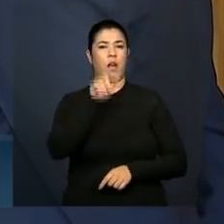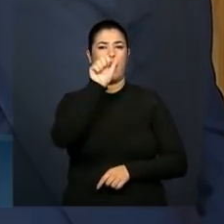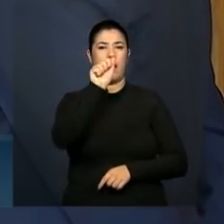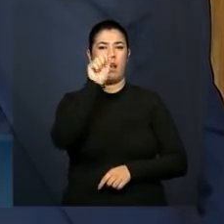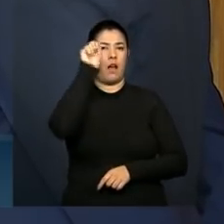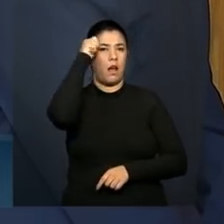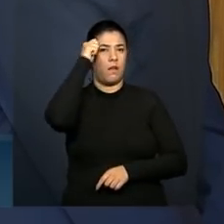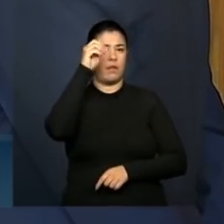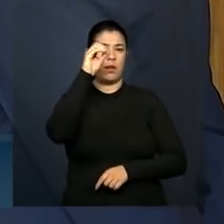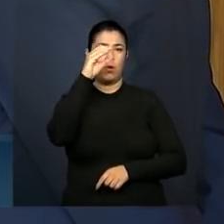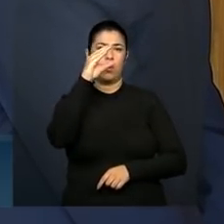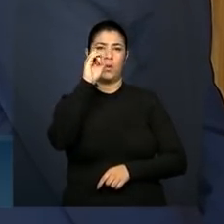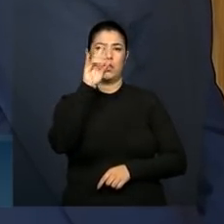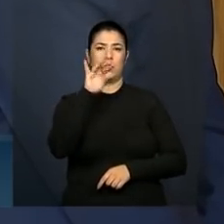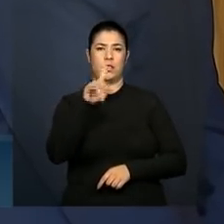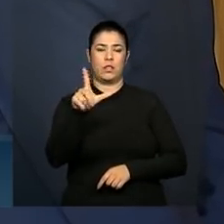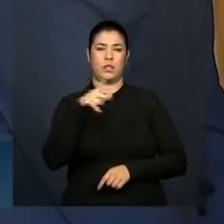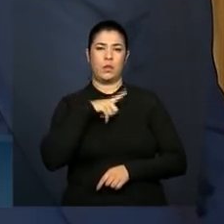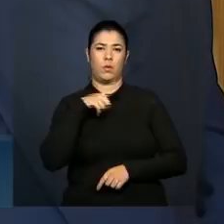Oceano Atlântico.